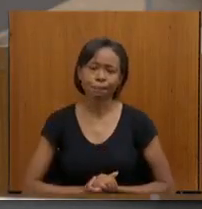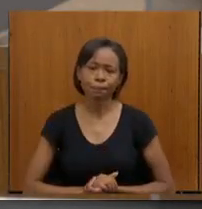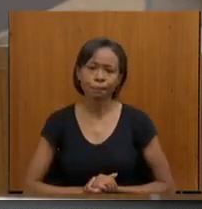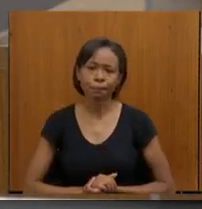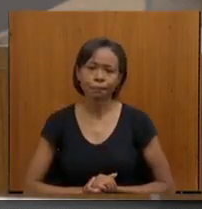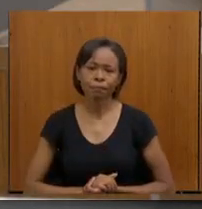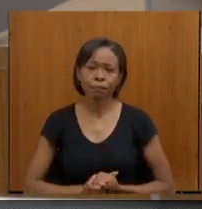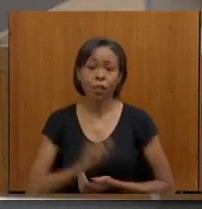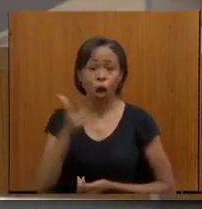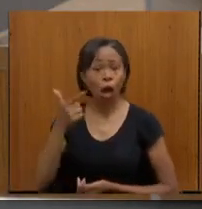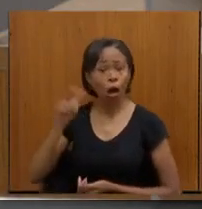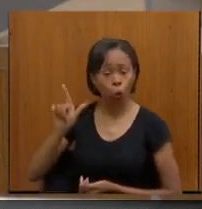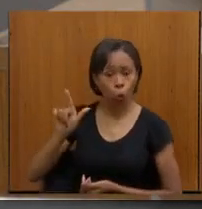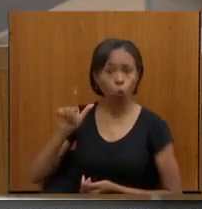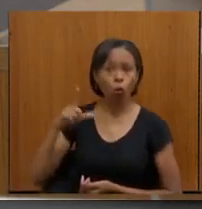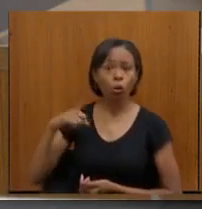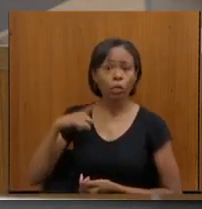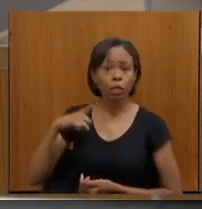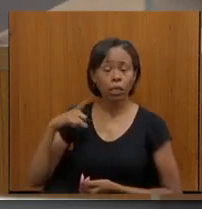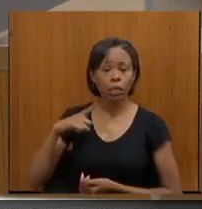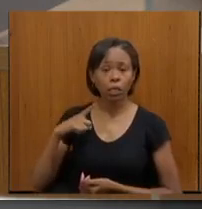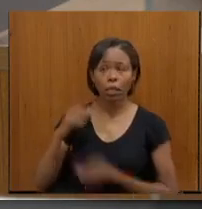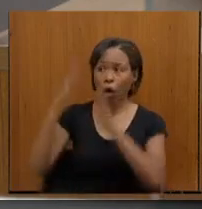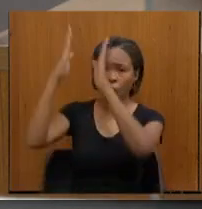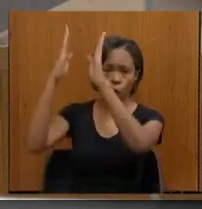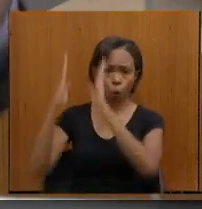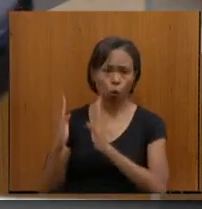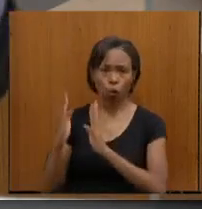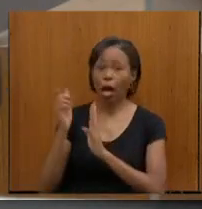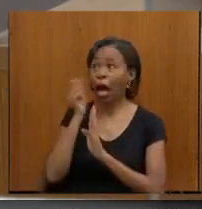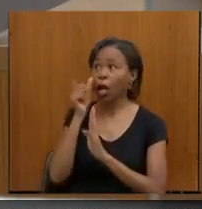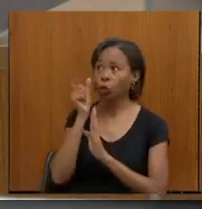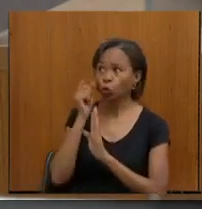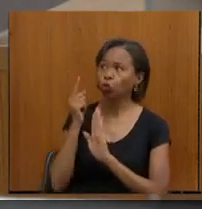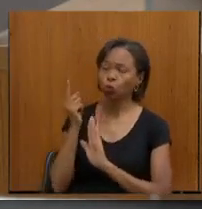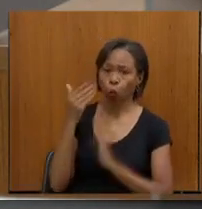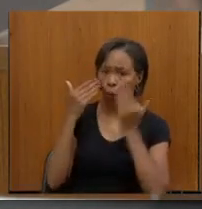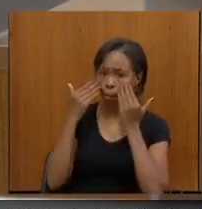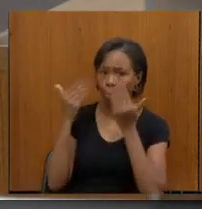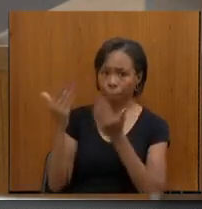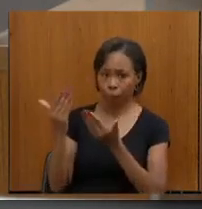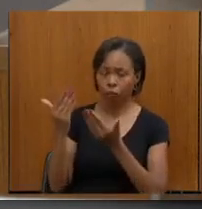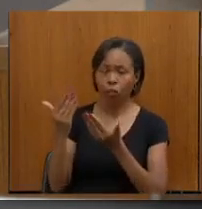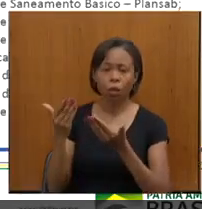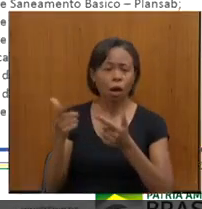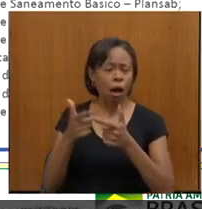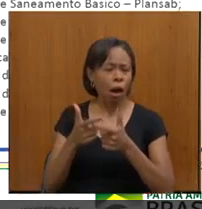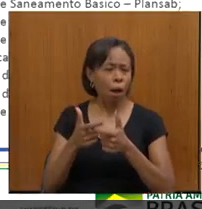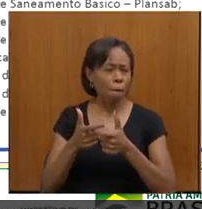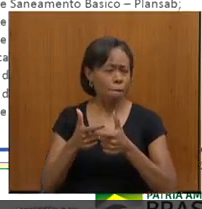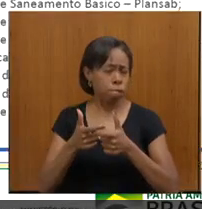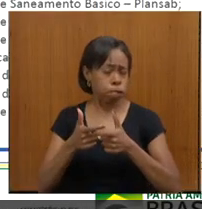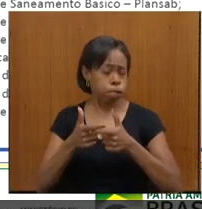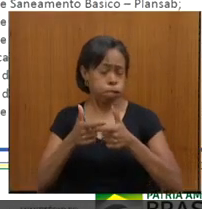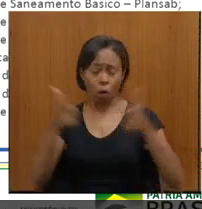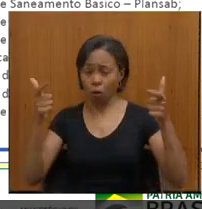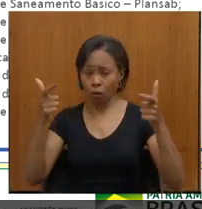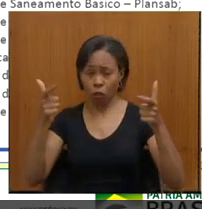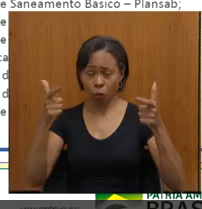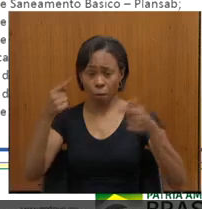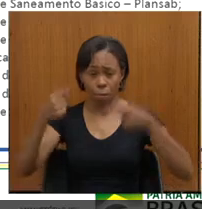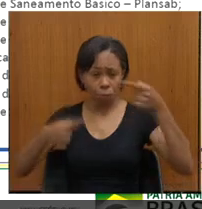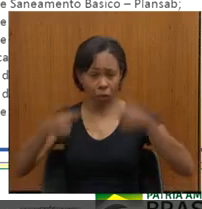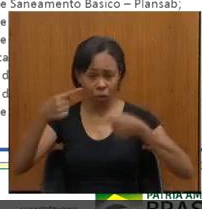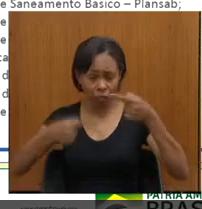direita nós podemos na coluna Azul a grande quantidade de políticas que são hoje tocadas pelo executivo Federal